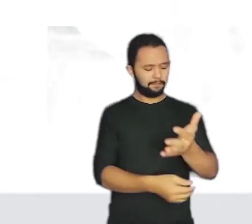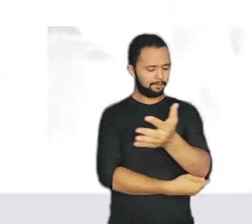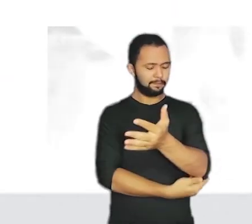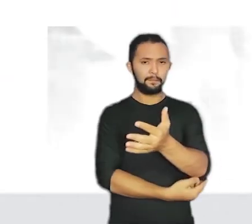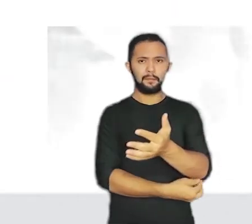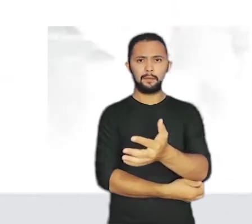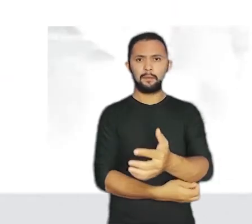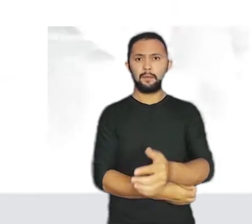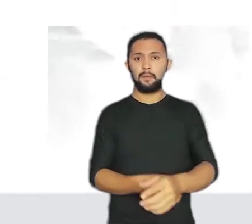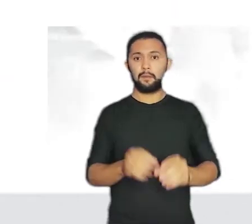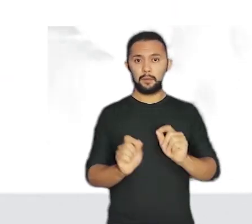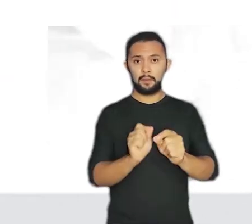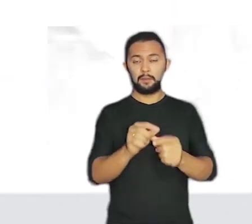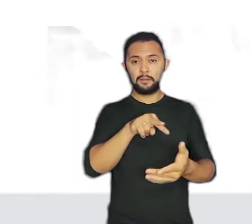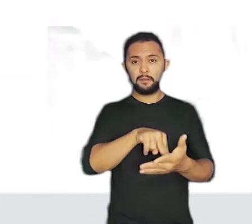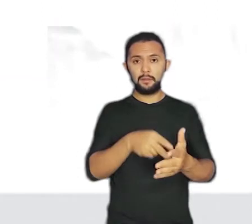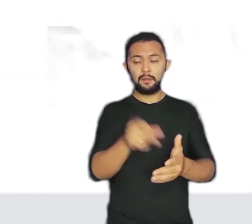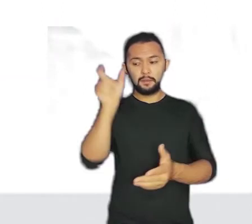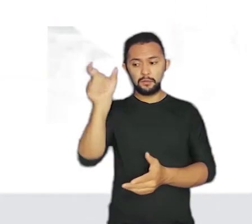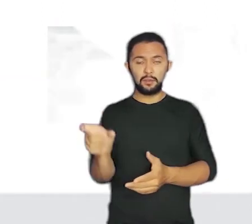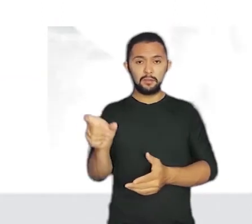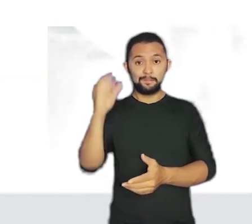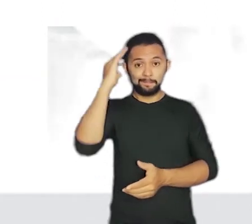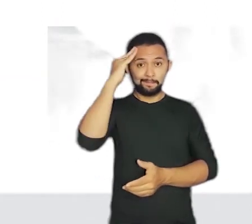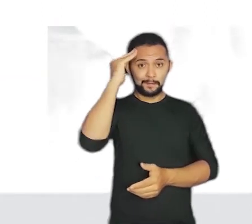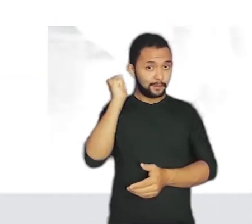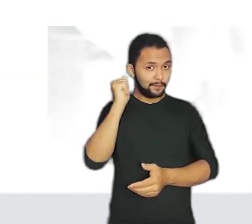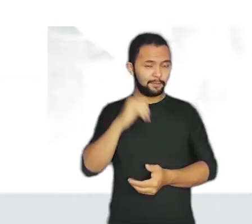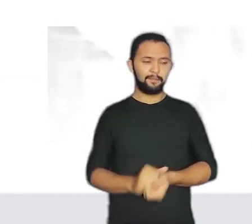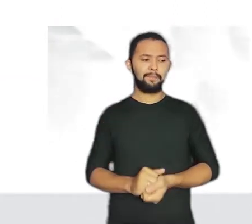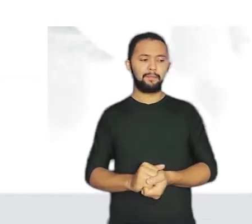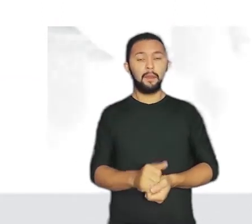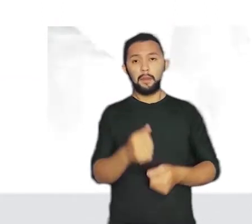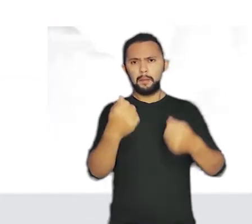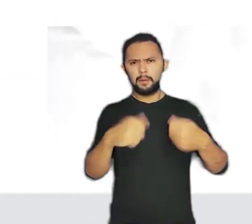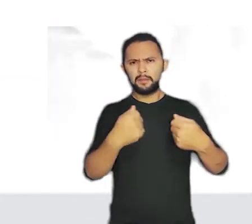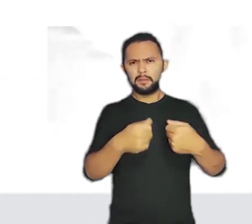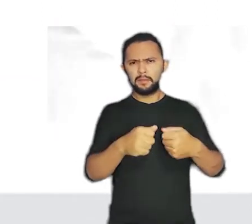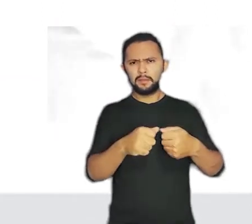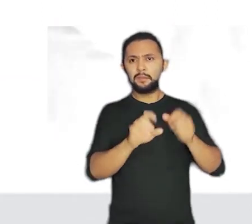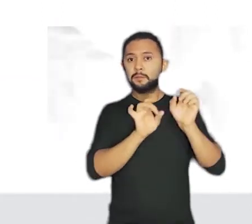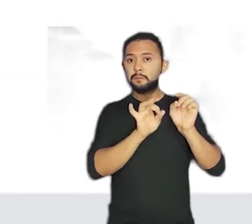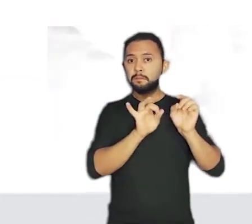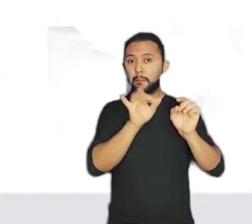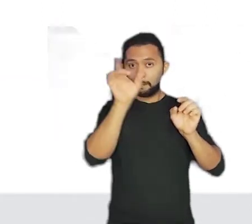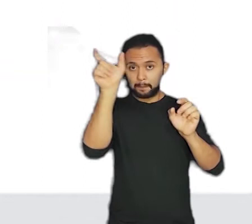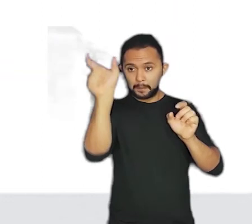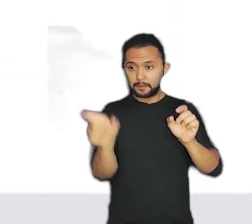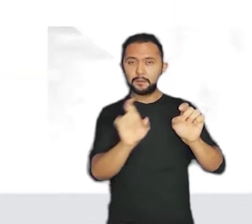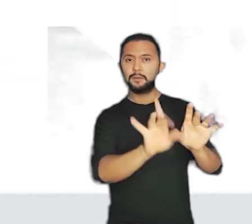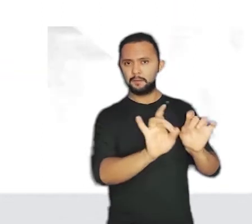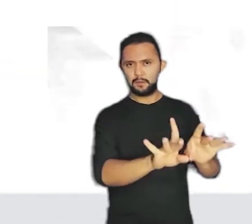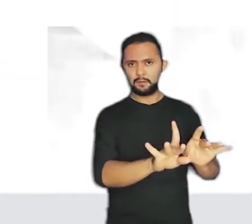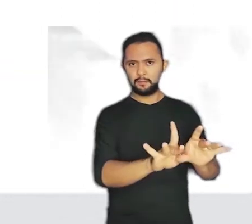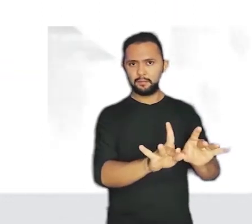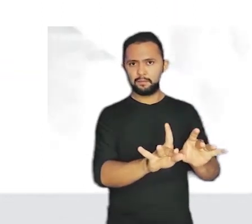Tá bom? Então, isso é sujeito indeterminado. Precisa-se de vendedores. Quem é que está precisando de vendedores?